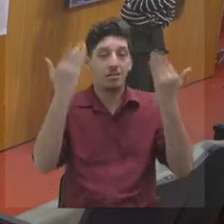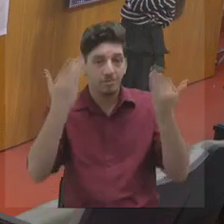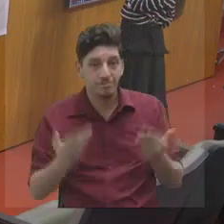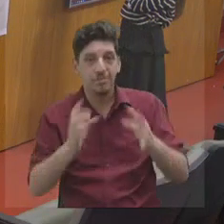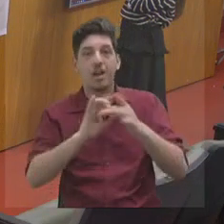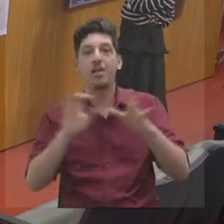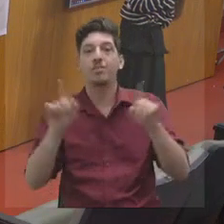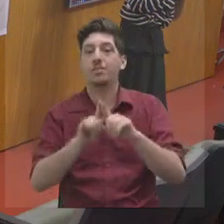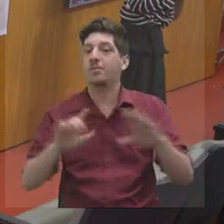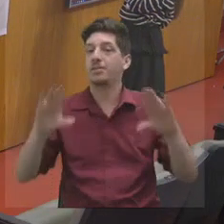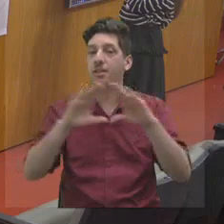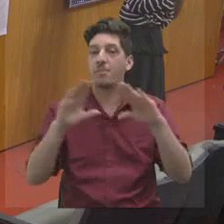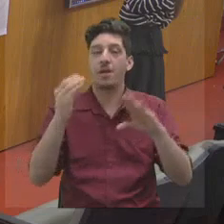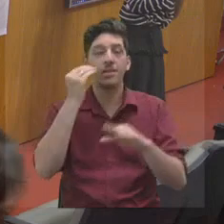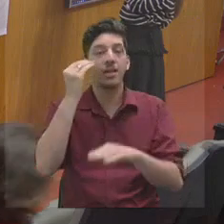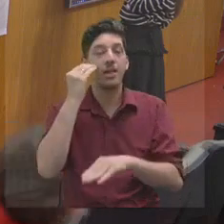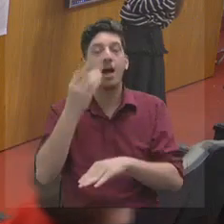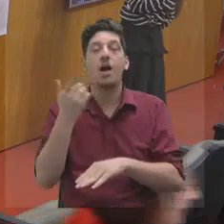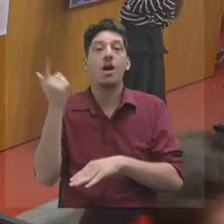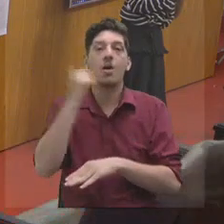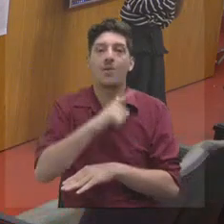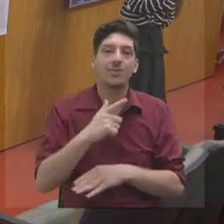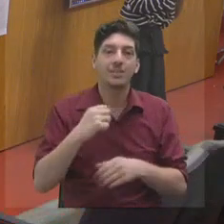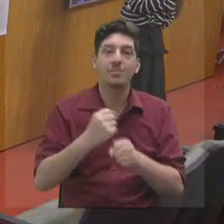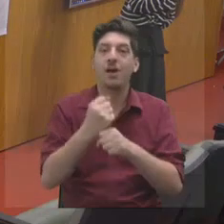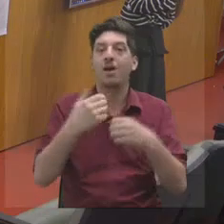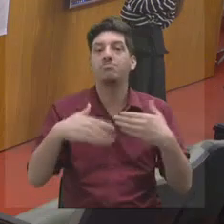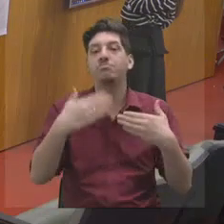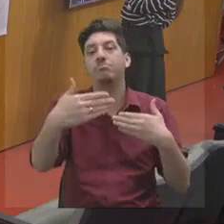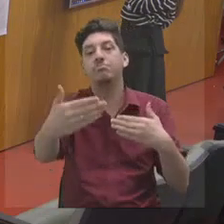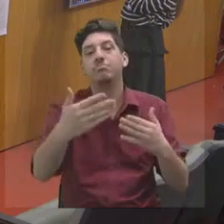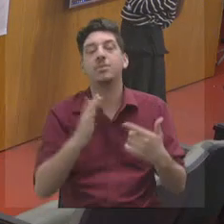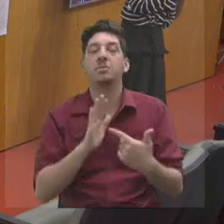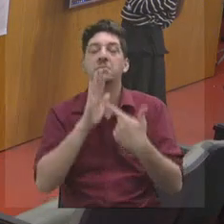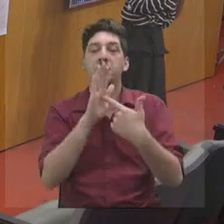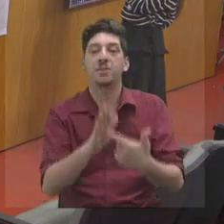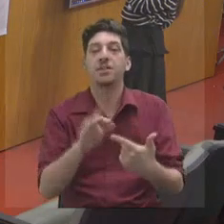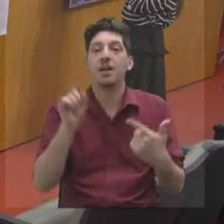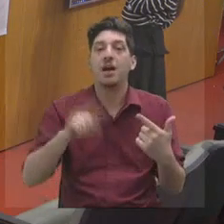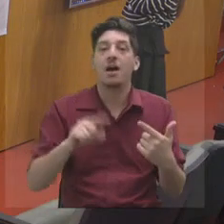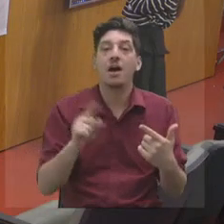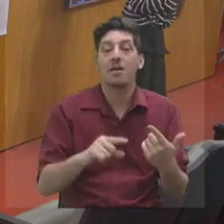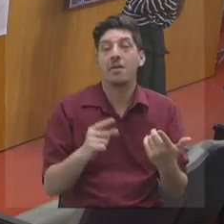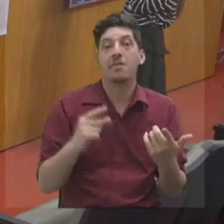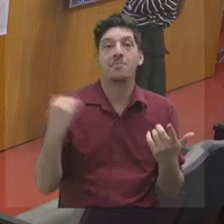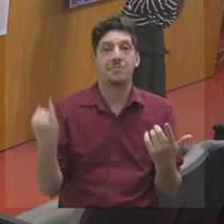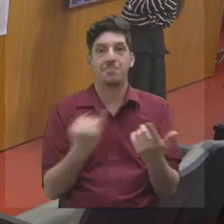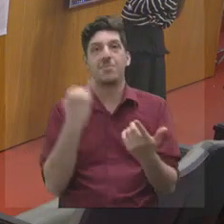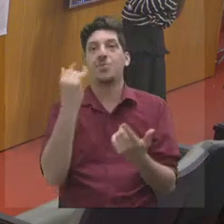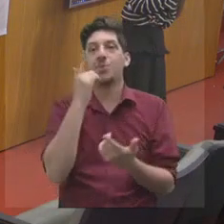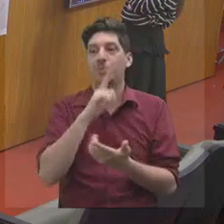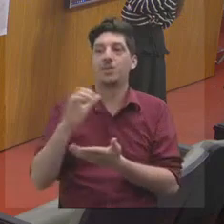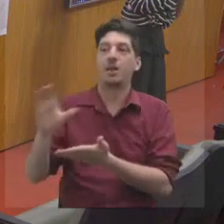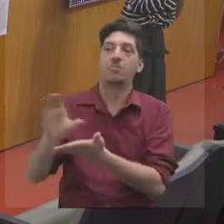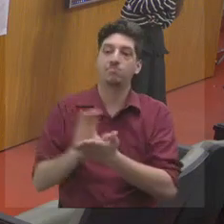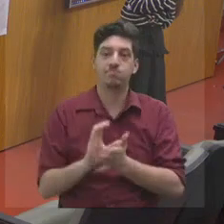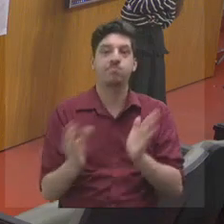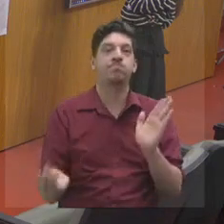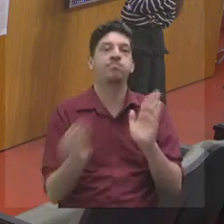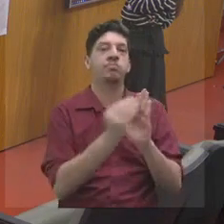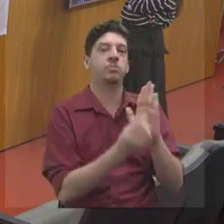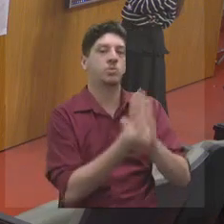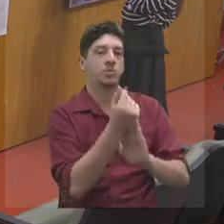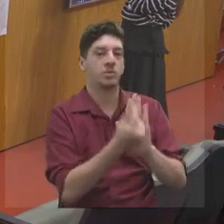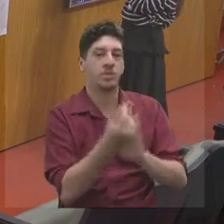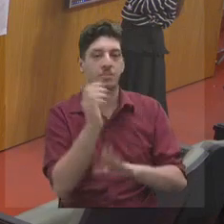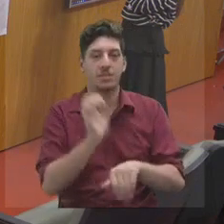na Assembleia buscarmos para os próximos anos incluir uma fatia cada vez maior no orçamento do estado para